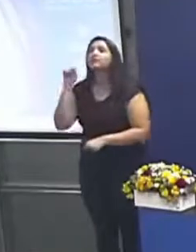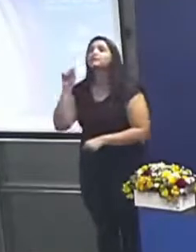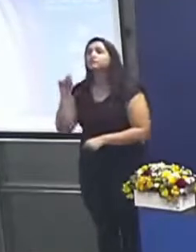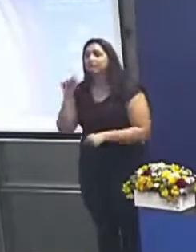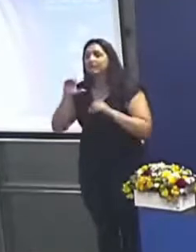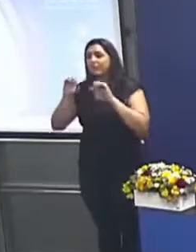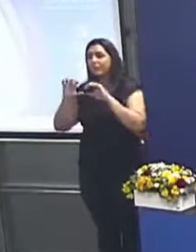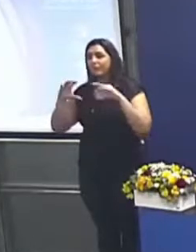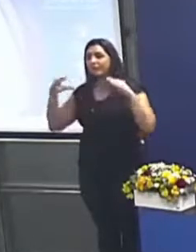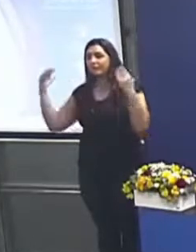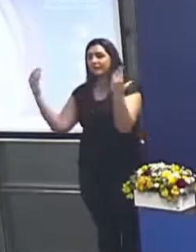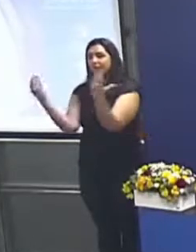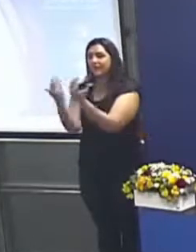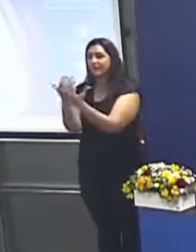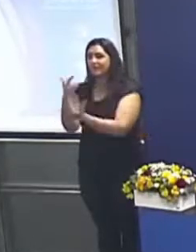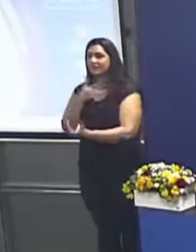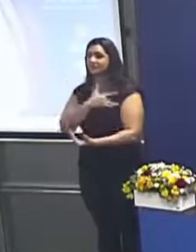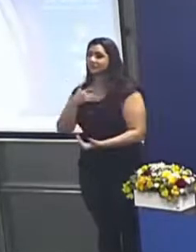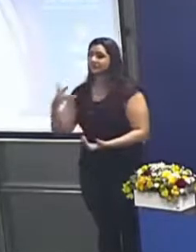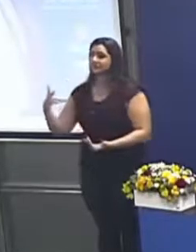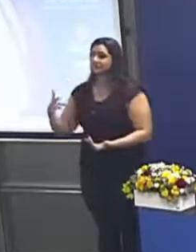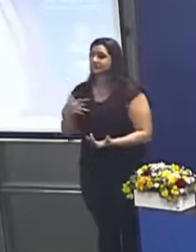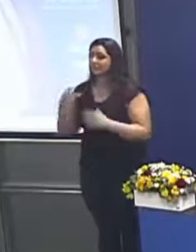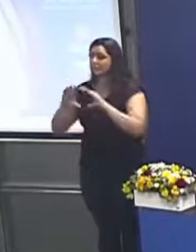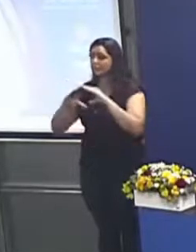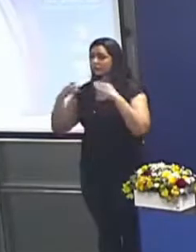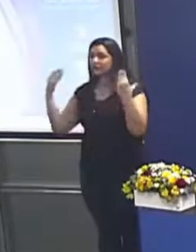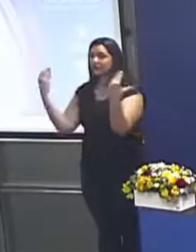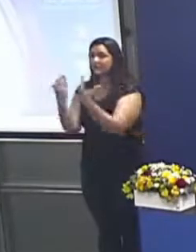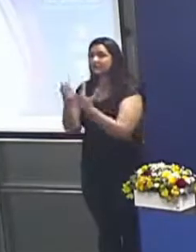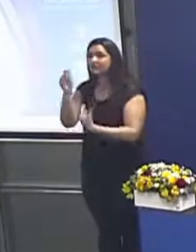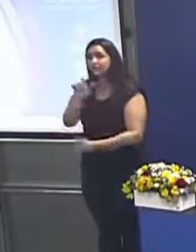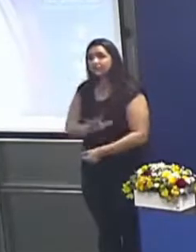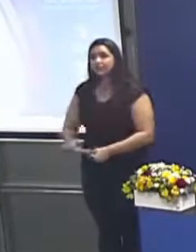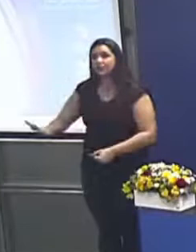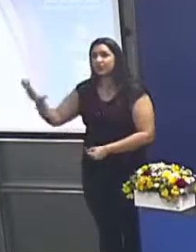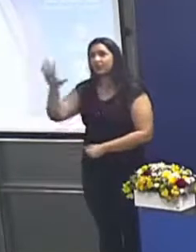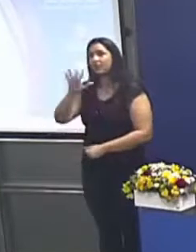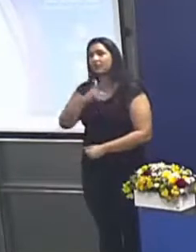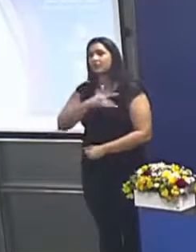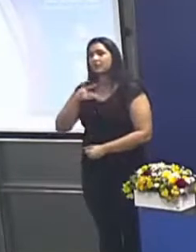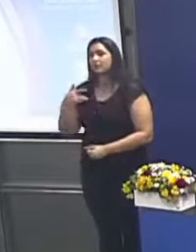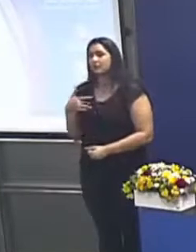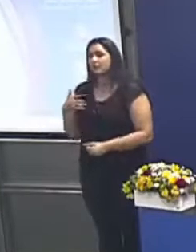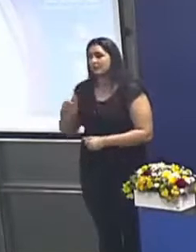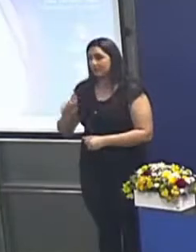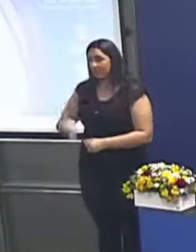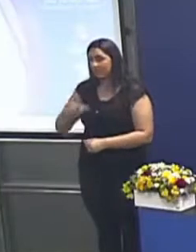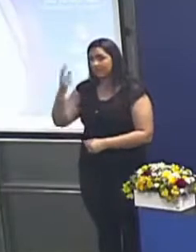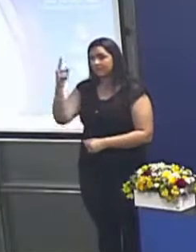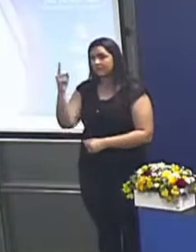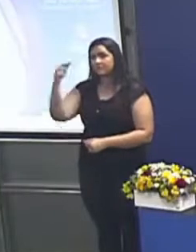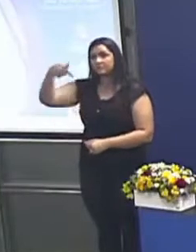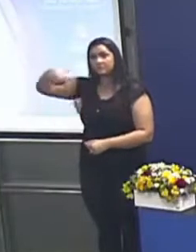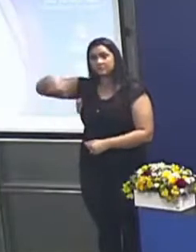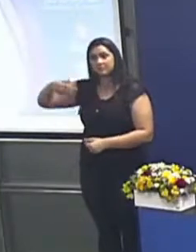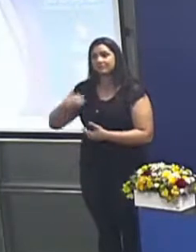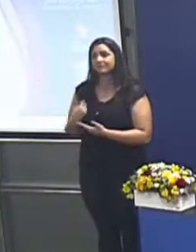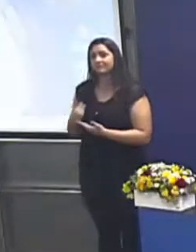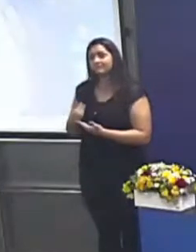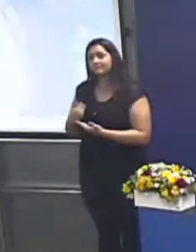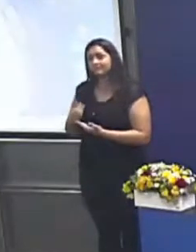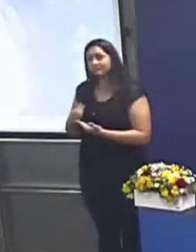importante Conferência de Saúde, a Conferência Geral de Saúde, que é a 17ª, cuja